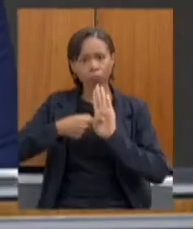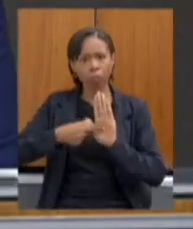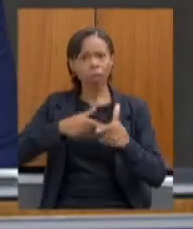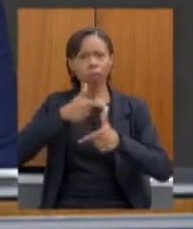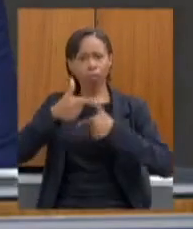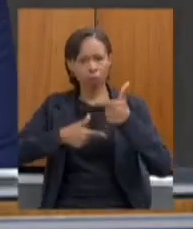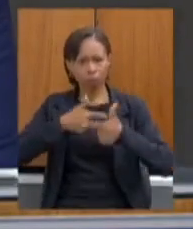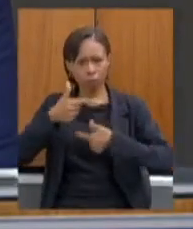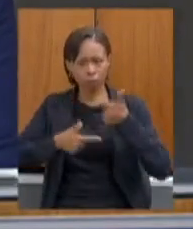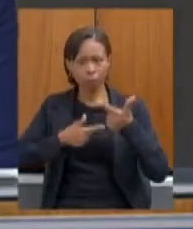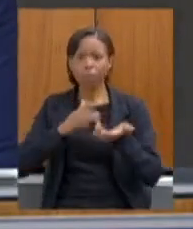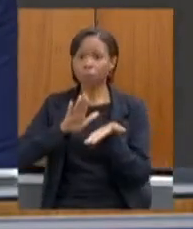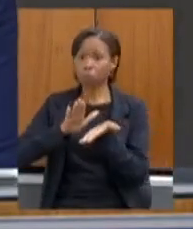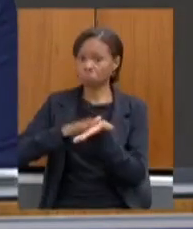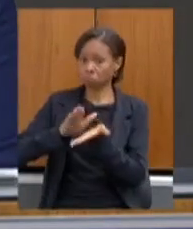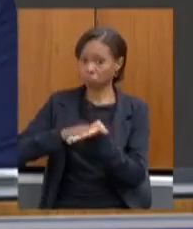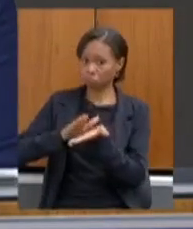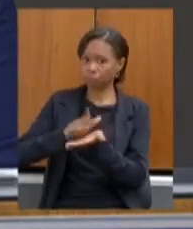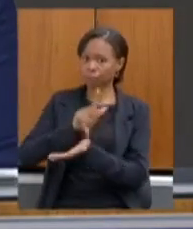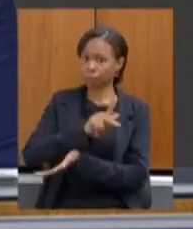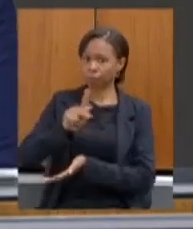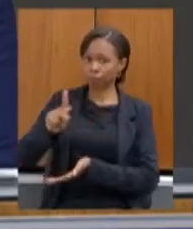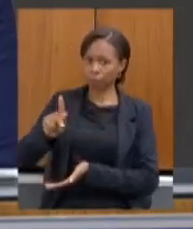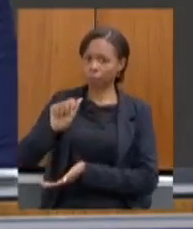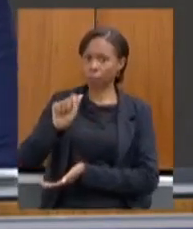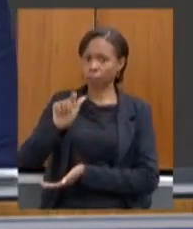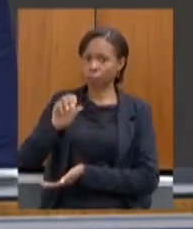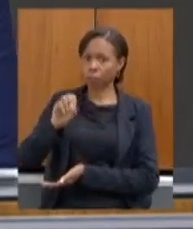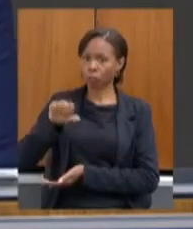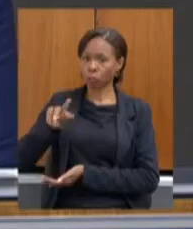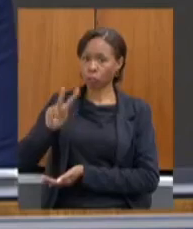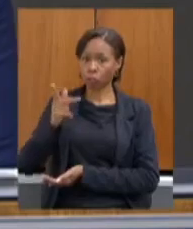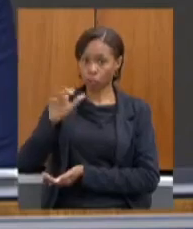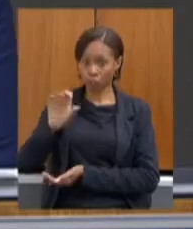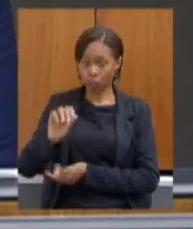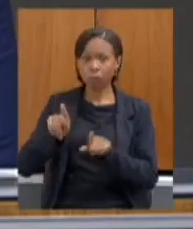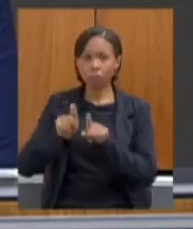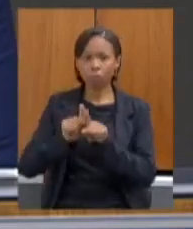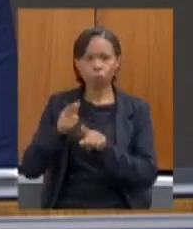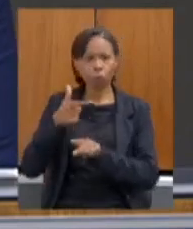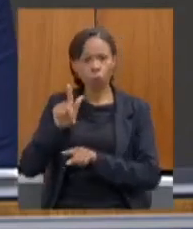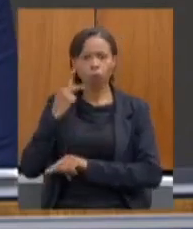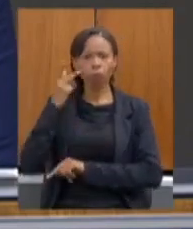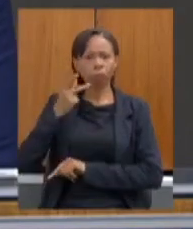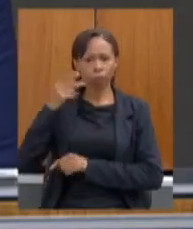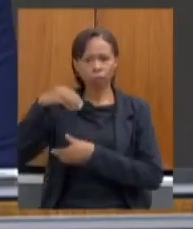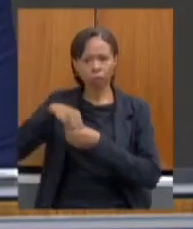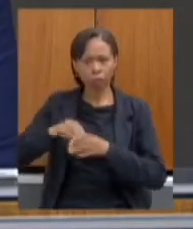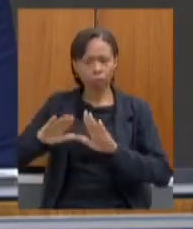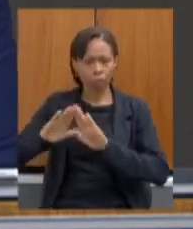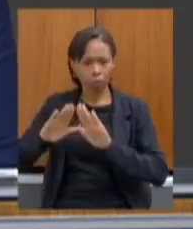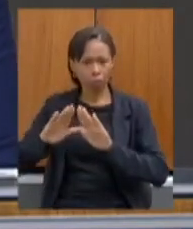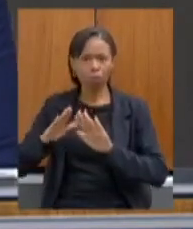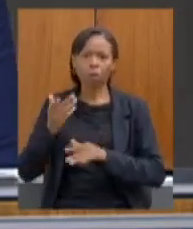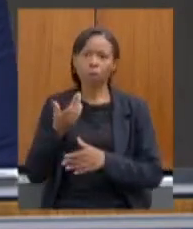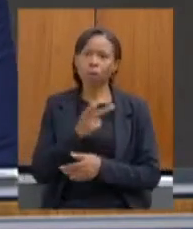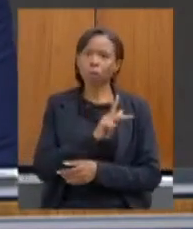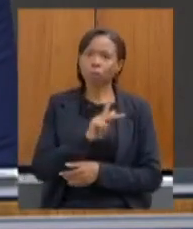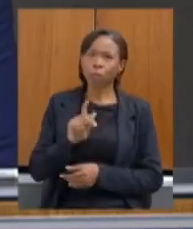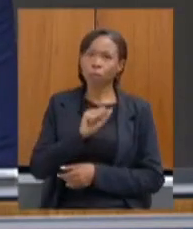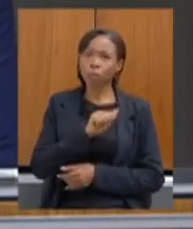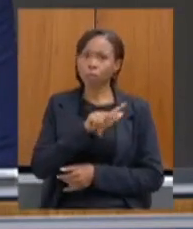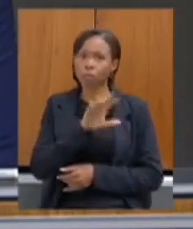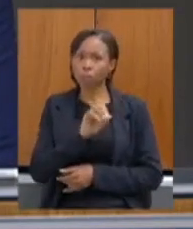trabalho, parabenizar o presidente, deputado Agostinho Patrus e demais membros da casa, os nossos líderes de bloco, deputado Sábio Sousa Cruz,